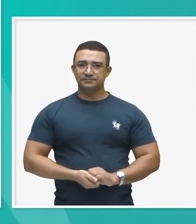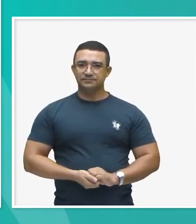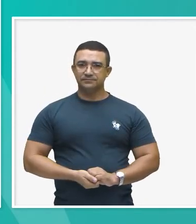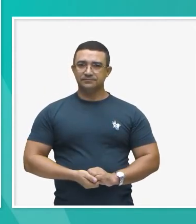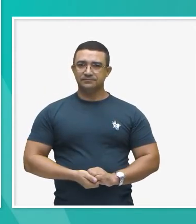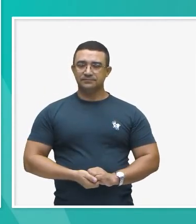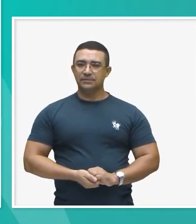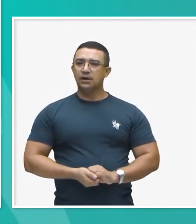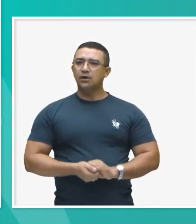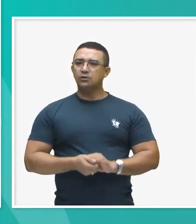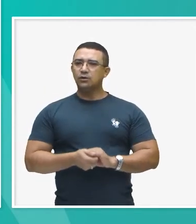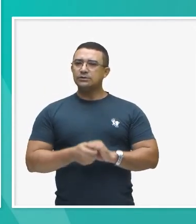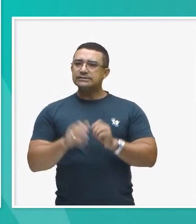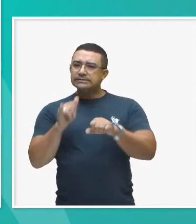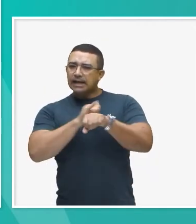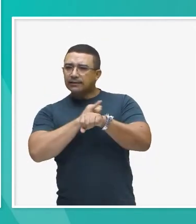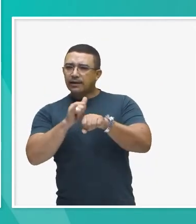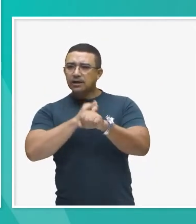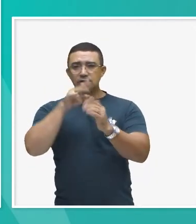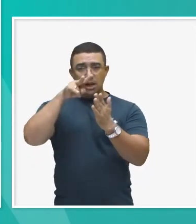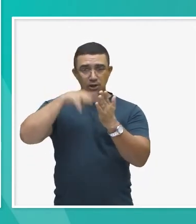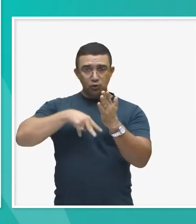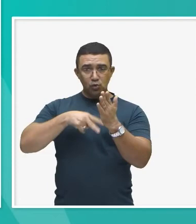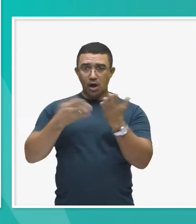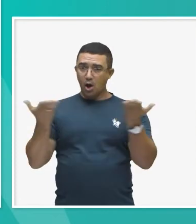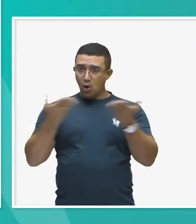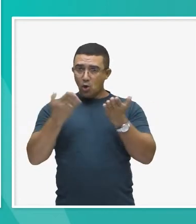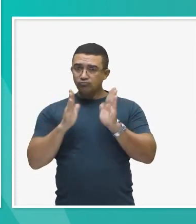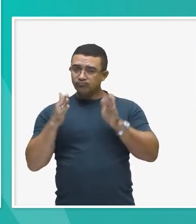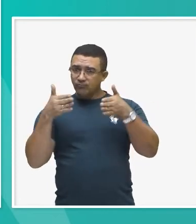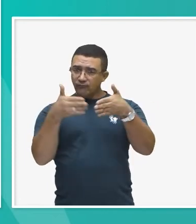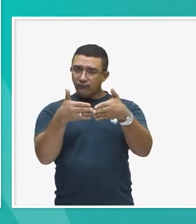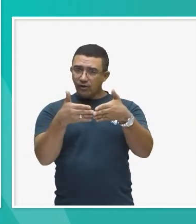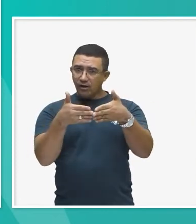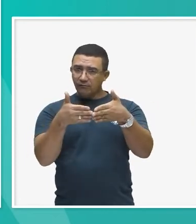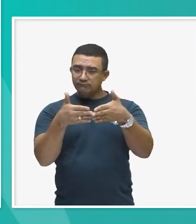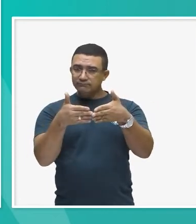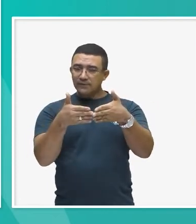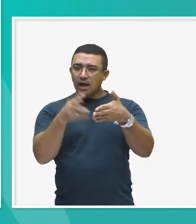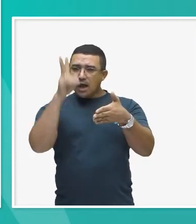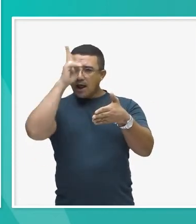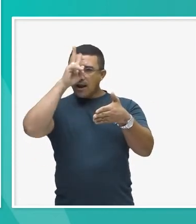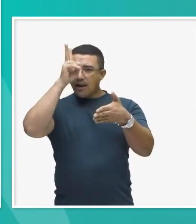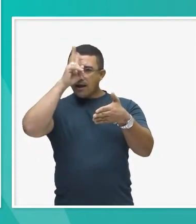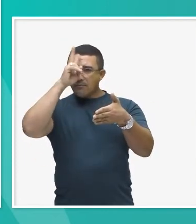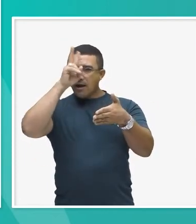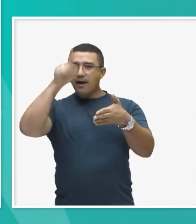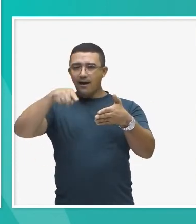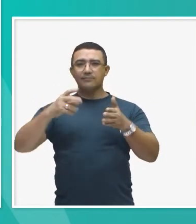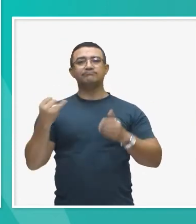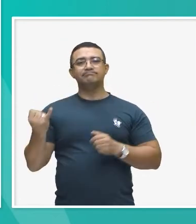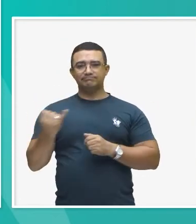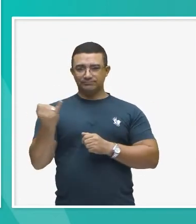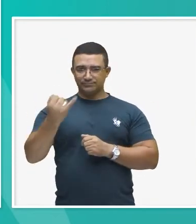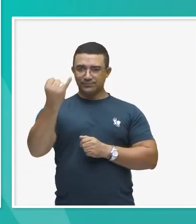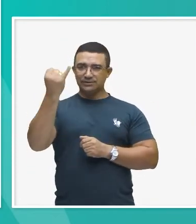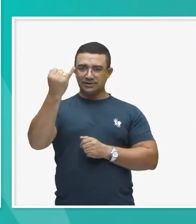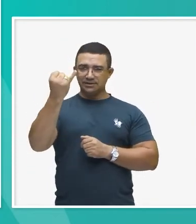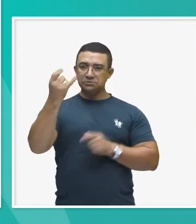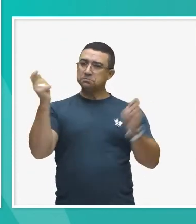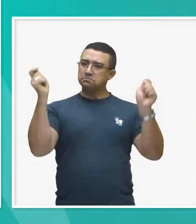A estratégia de leitura que nós vamos focar, que nós vamos relembrar, que é muito importante para a gente